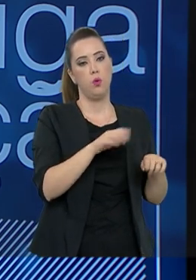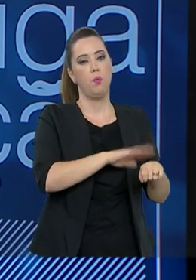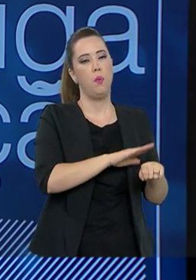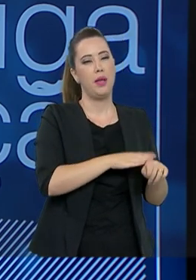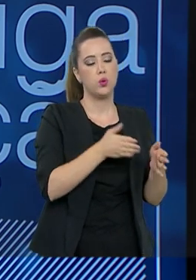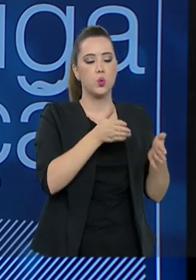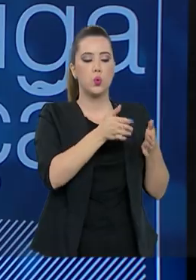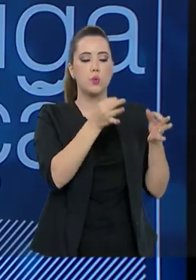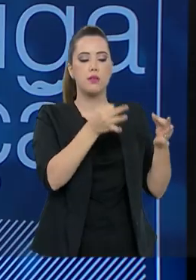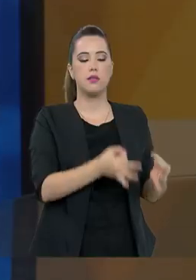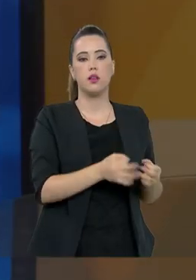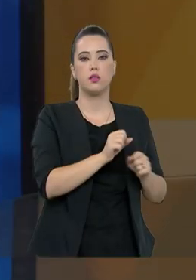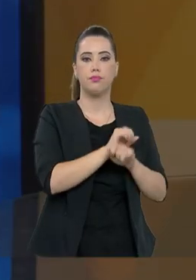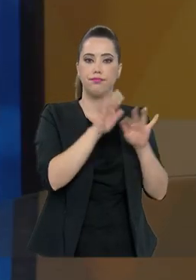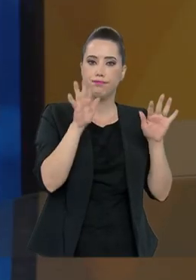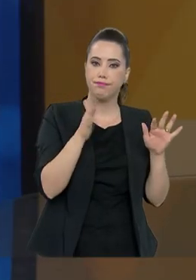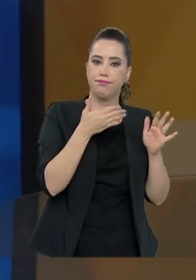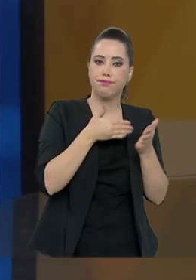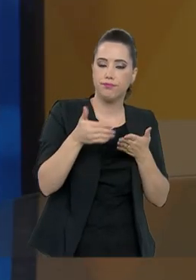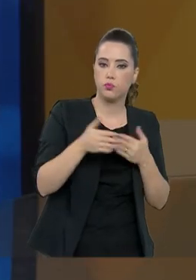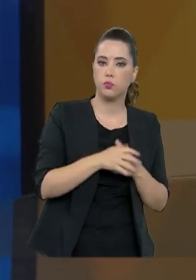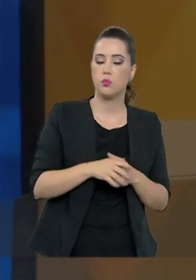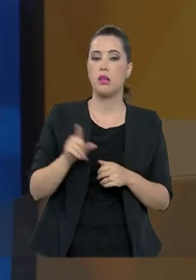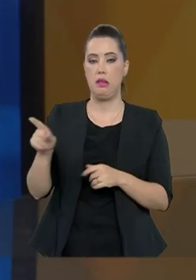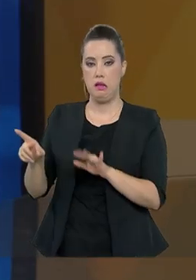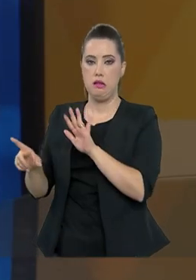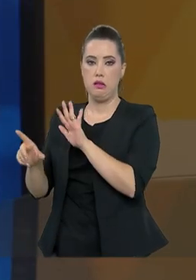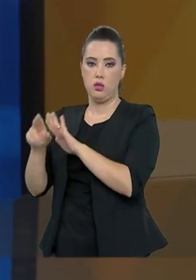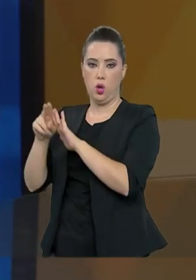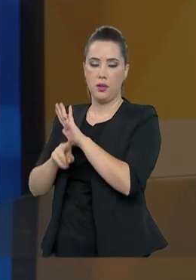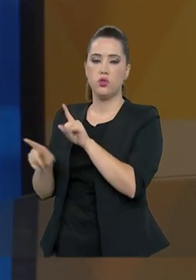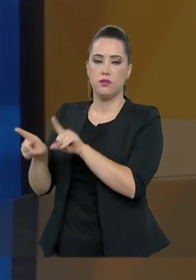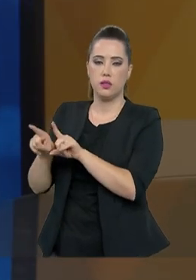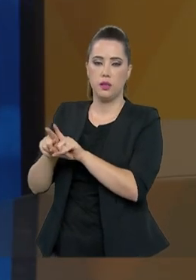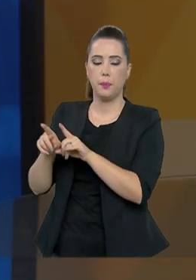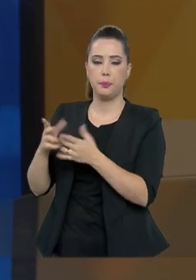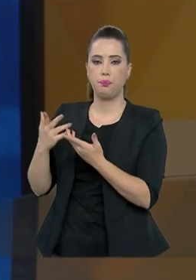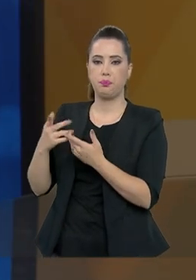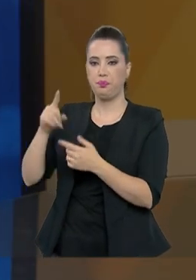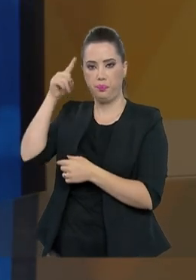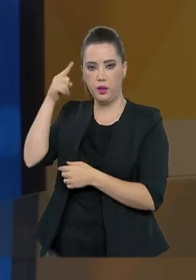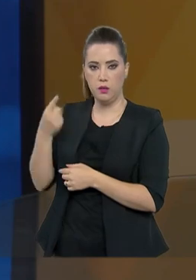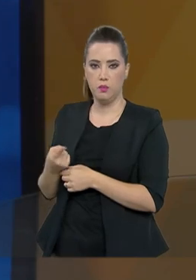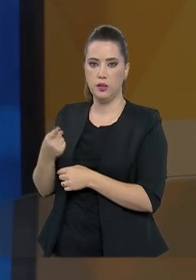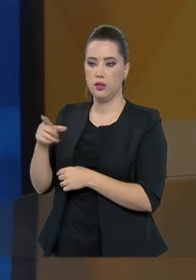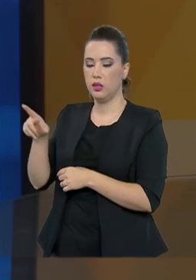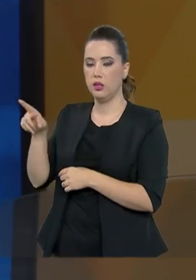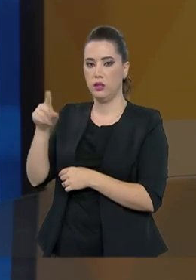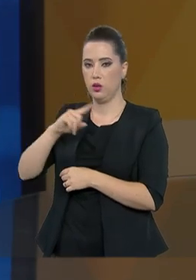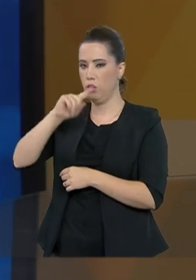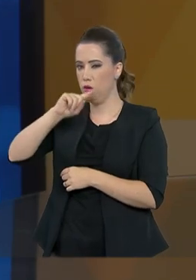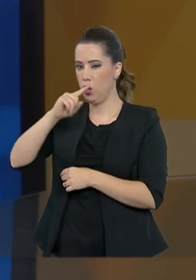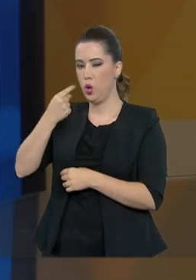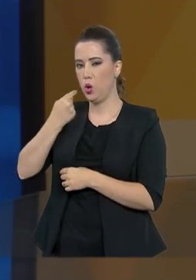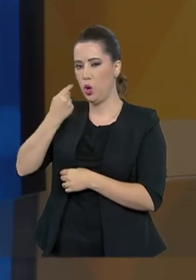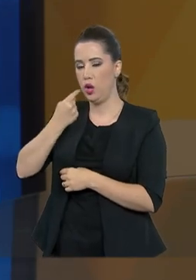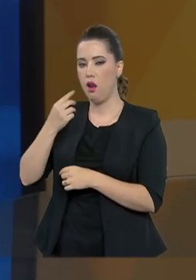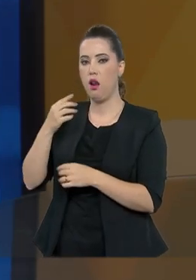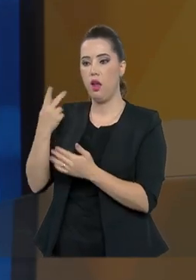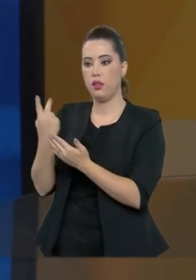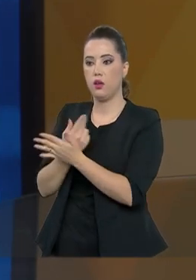eliminado do banco de dados. E o pacote anticrime também estabelece que a coleta do condenado seja